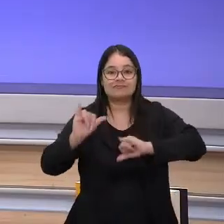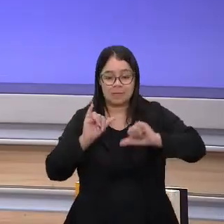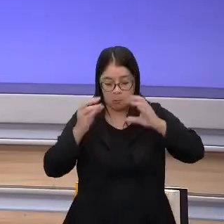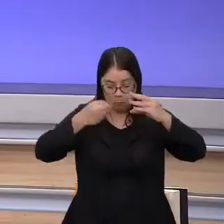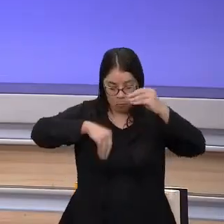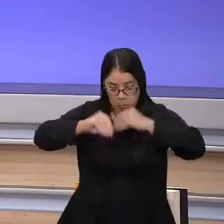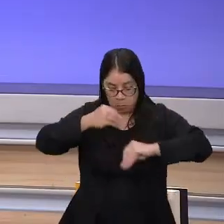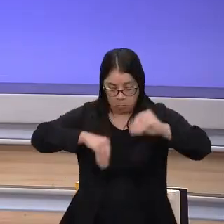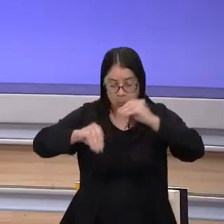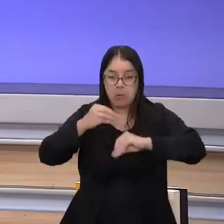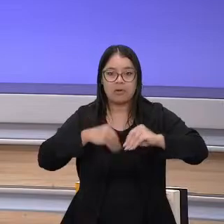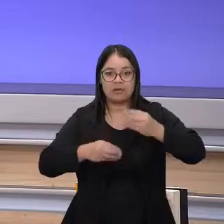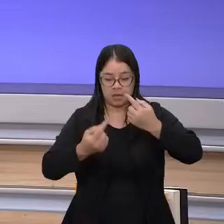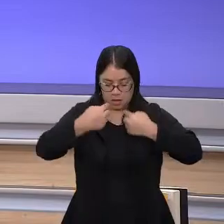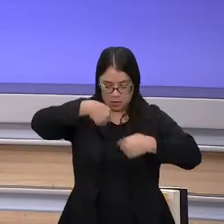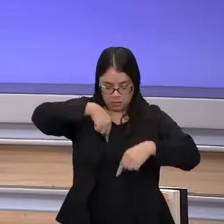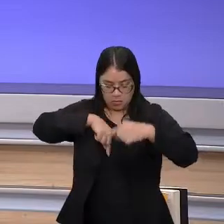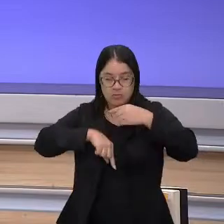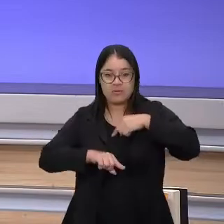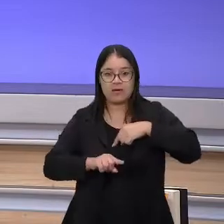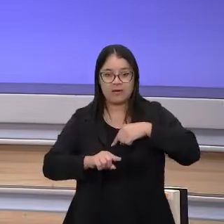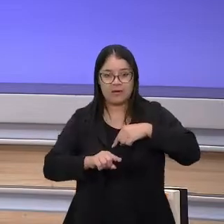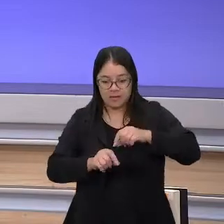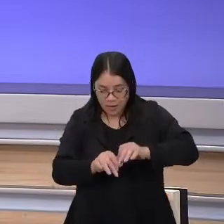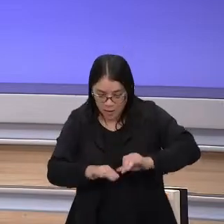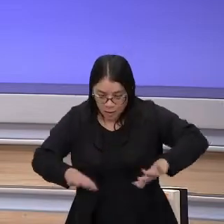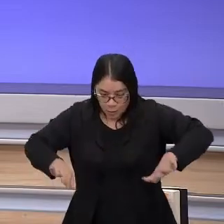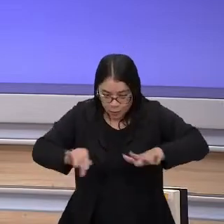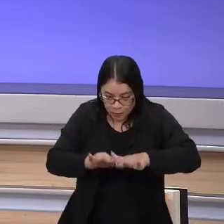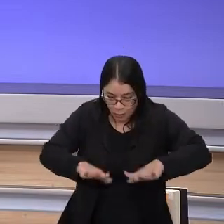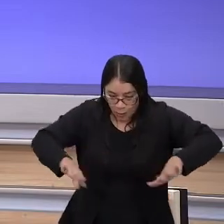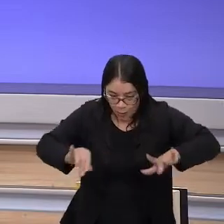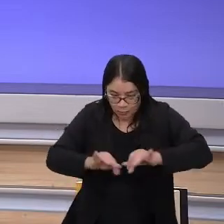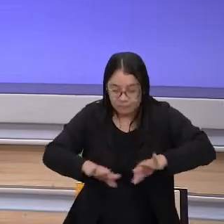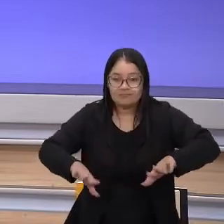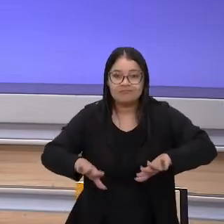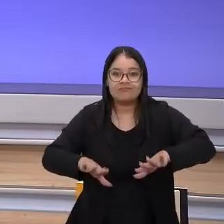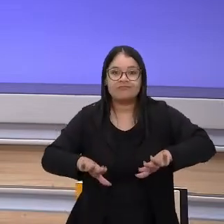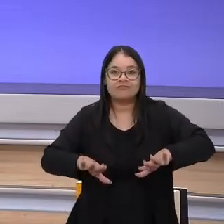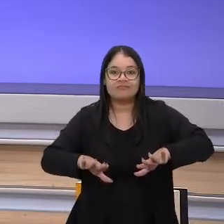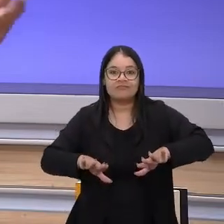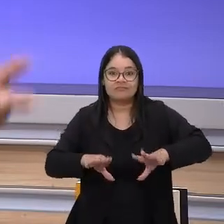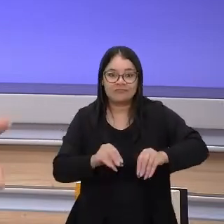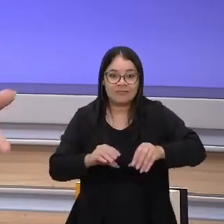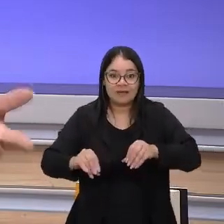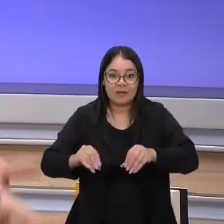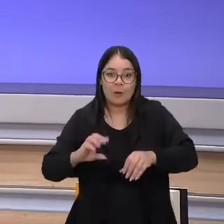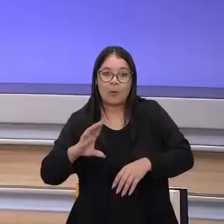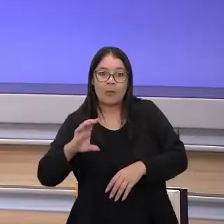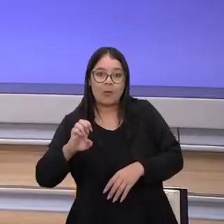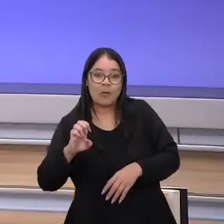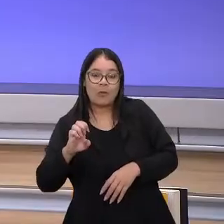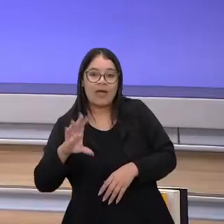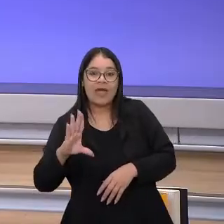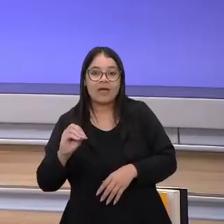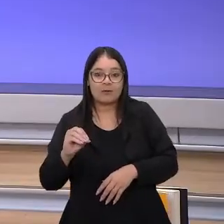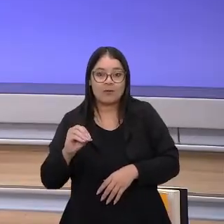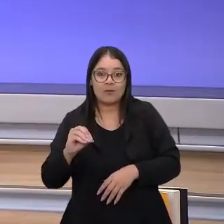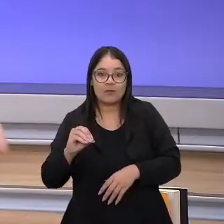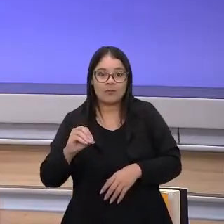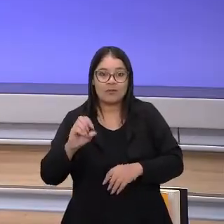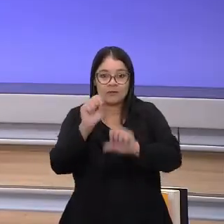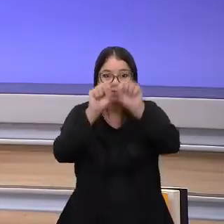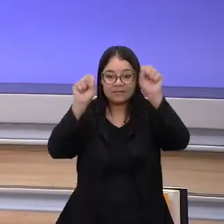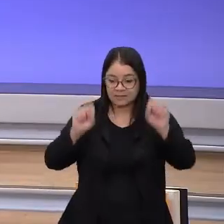ali, contaminando o nosso solo, nossos lençóis freáticos, o nosso ecossistema marinho, a nossa